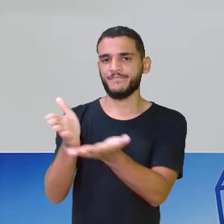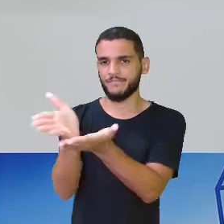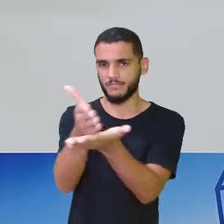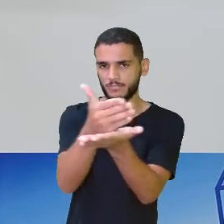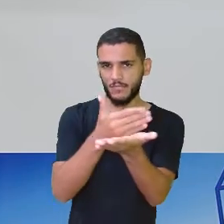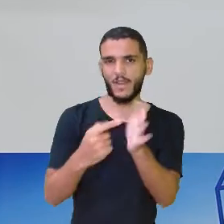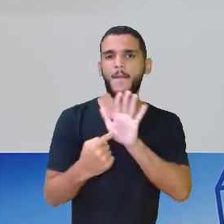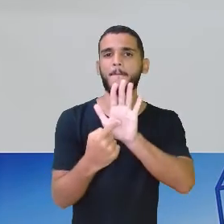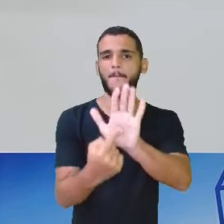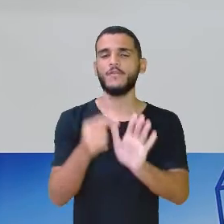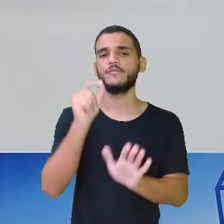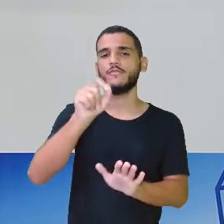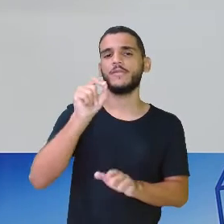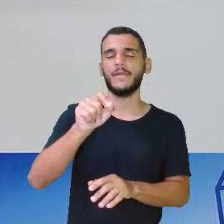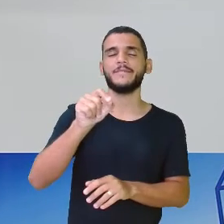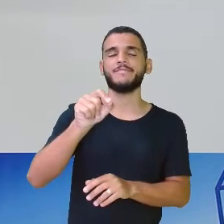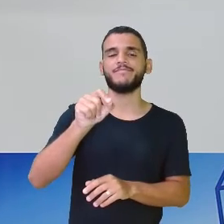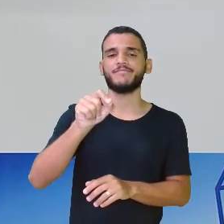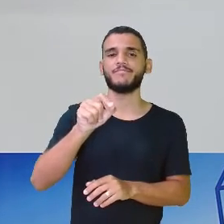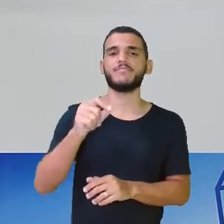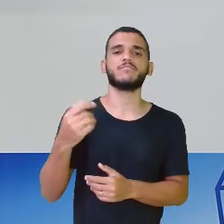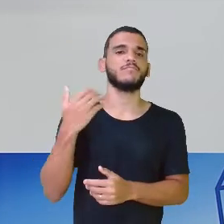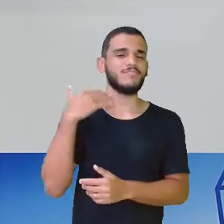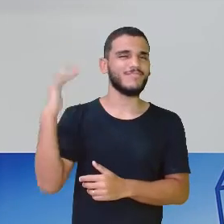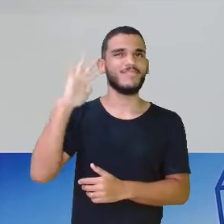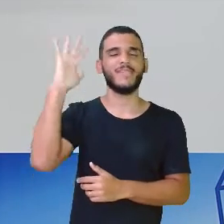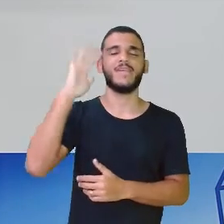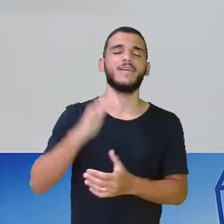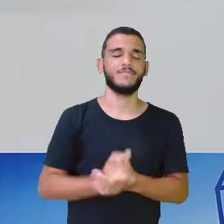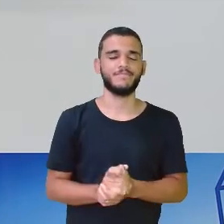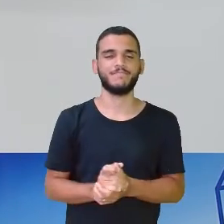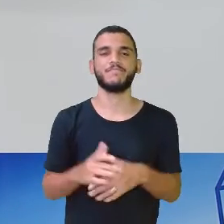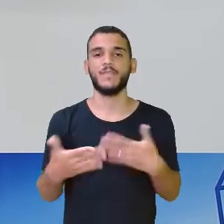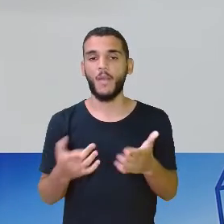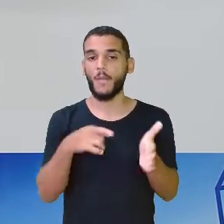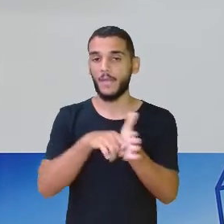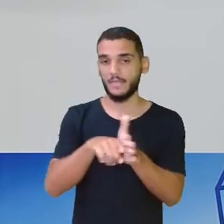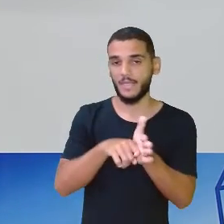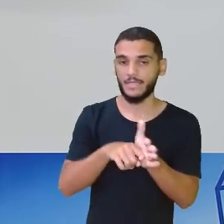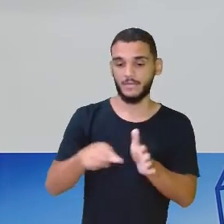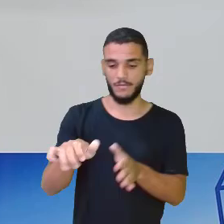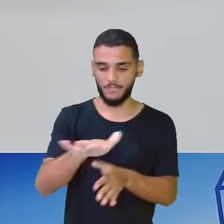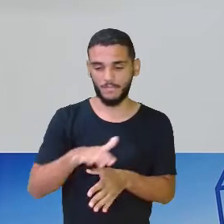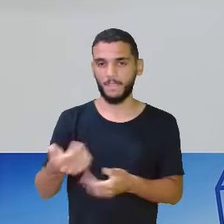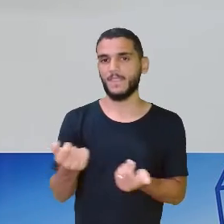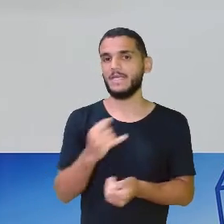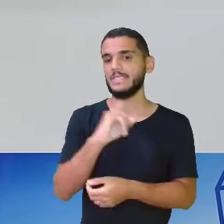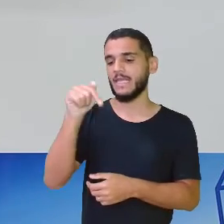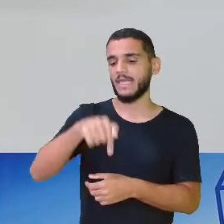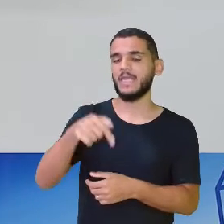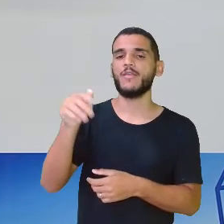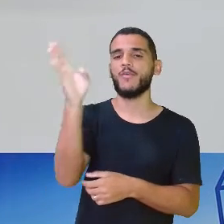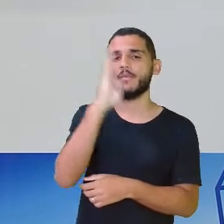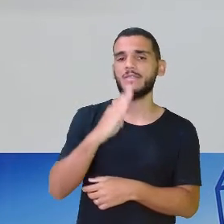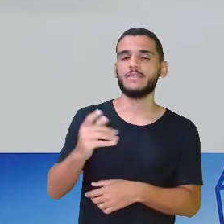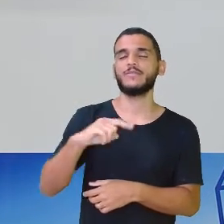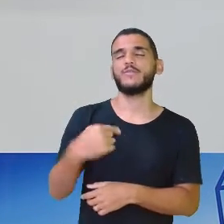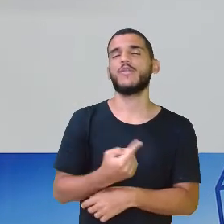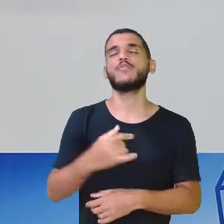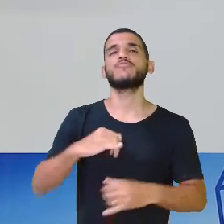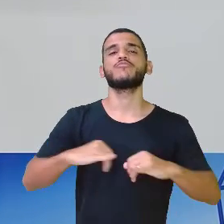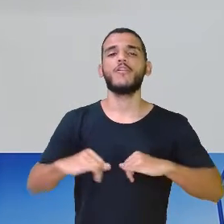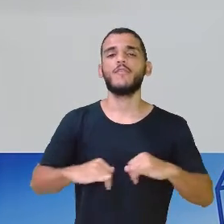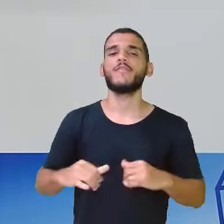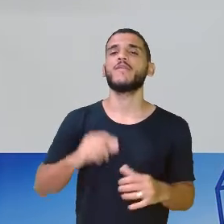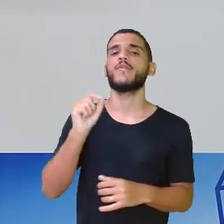índice hiperinflacionário. Então, vejam, analise a situação. Se aqui no Brasil, né, a gente está sofrendo um pouco